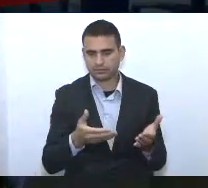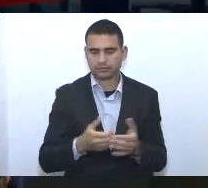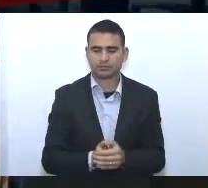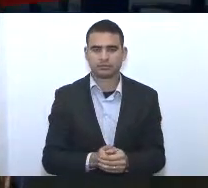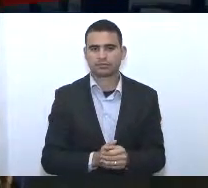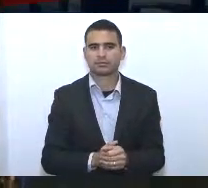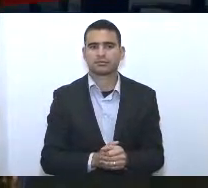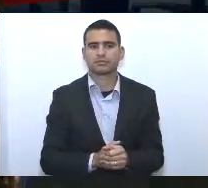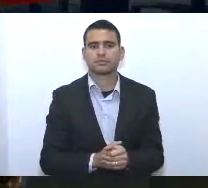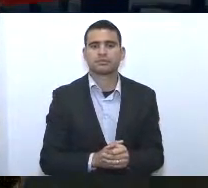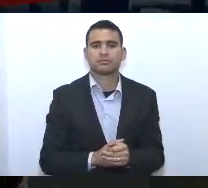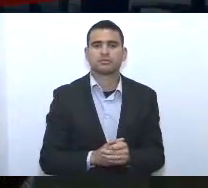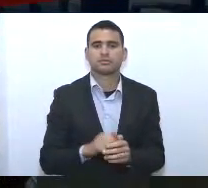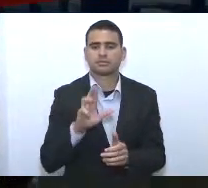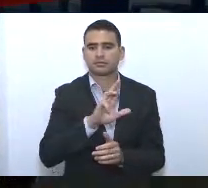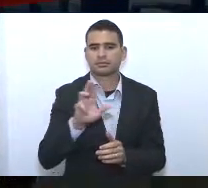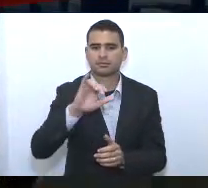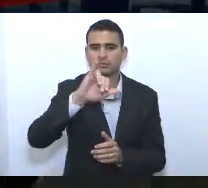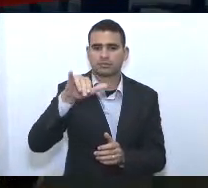Jorge Luiz Carniti.